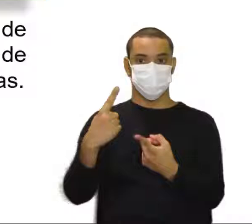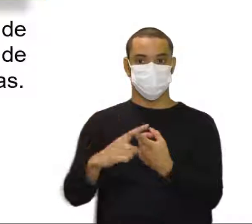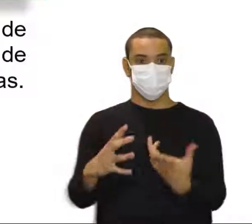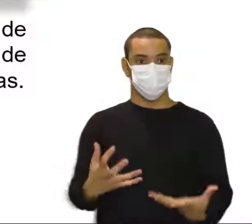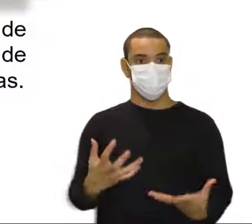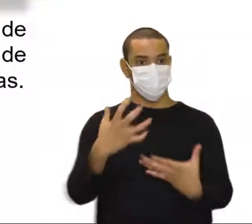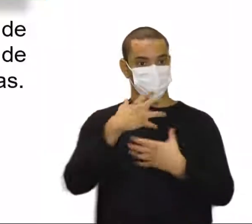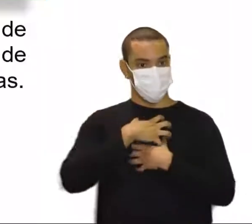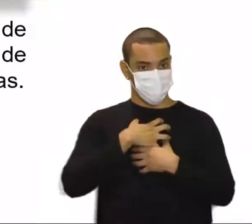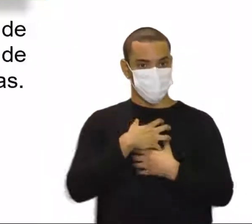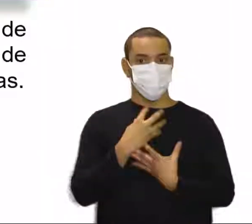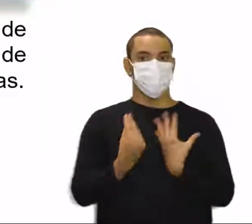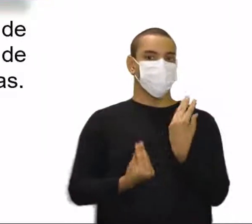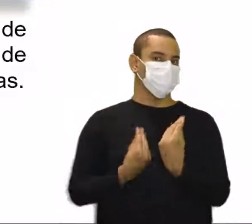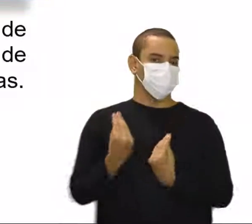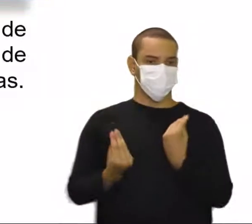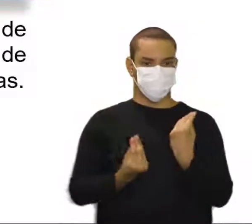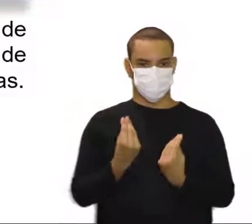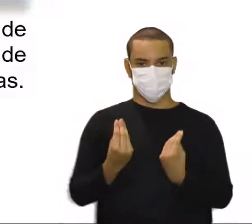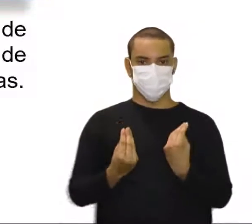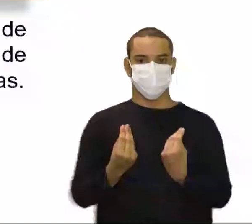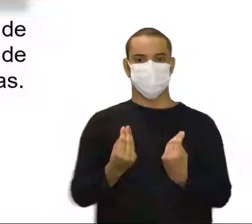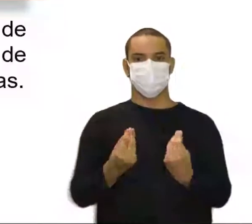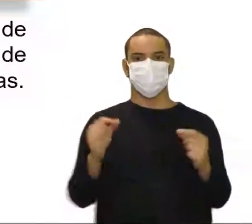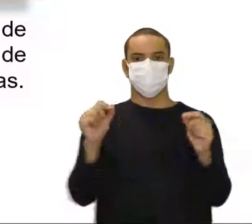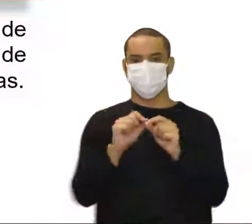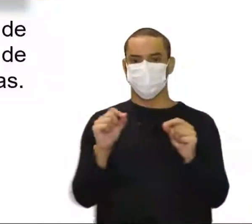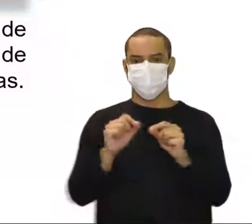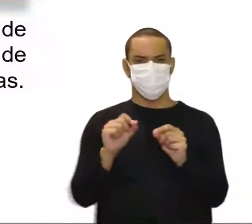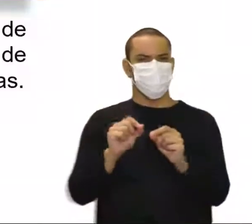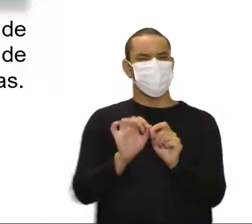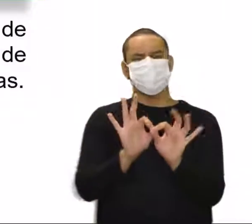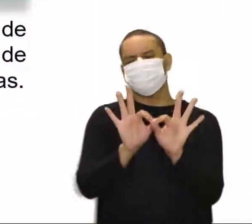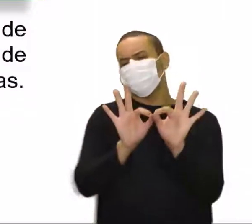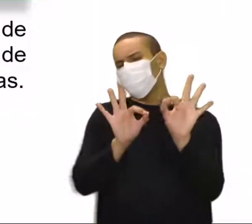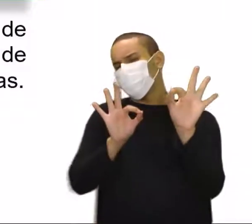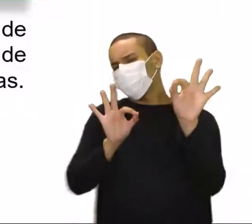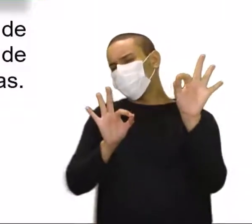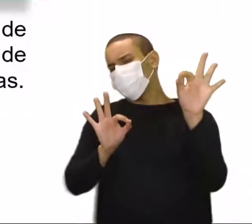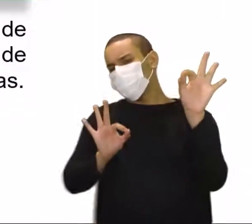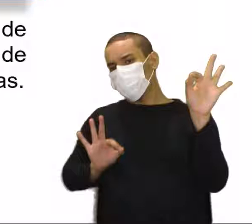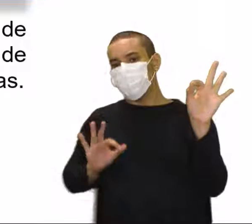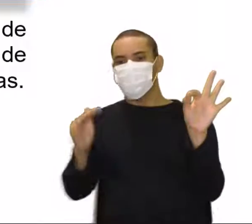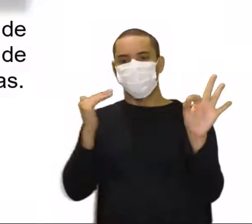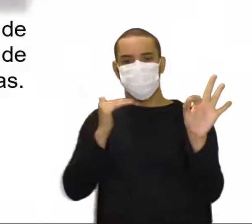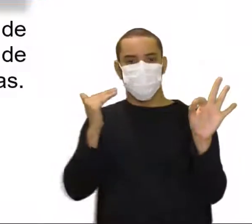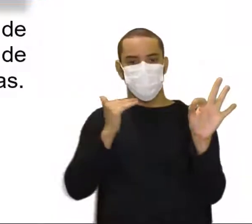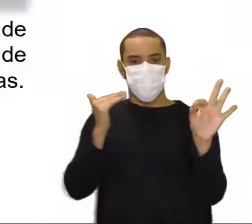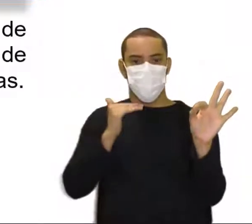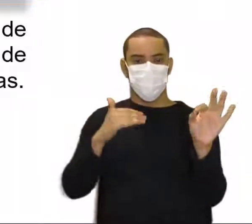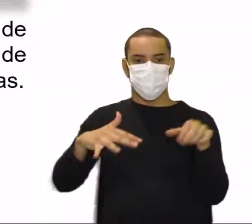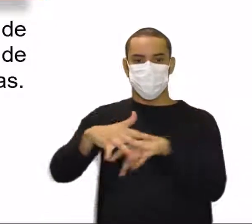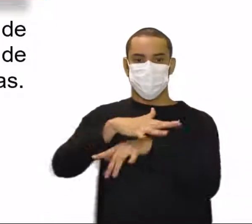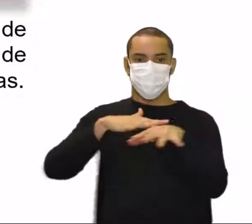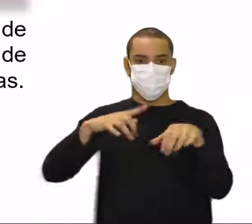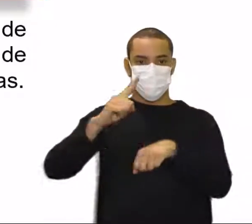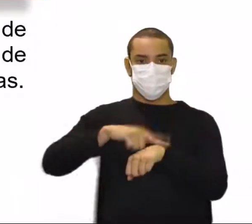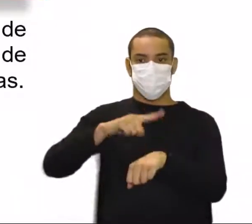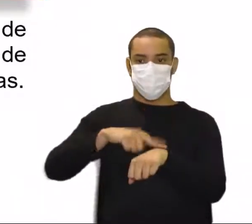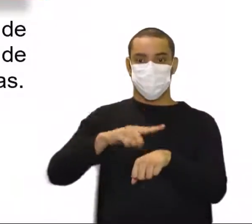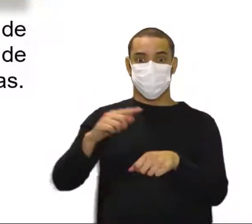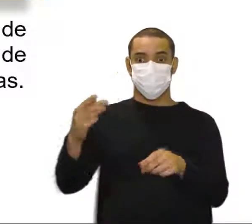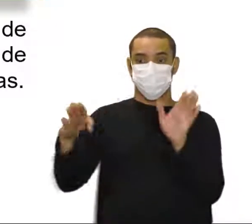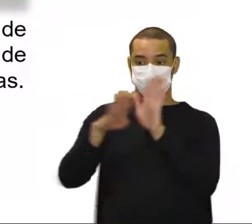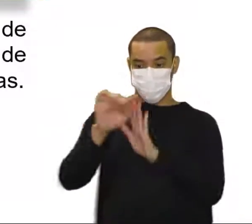ondas gravitacionais, geradas em eventos muito distantes, distorcem um valor minúsculo do espaço-tempo. Então, quando